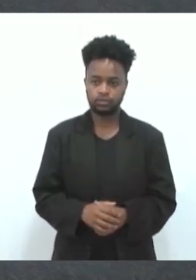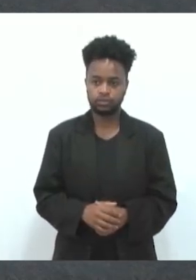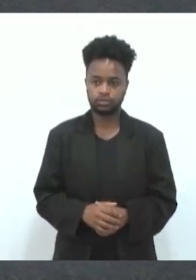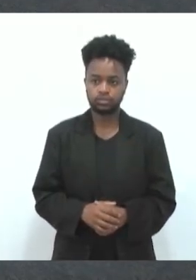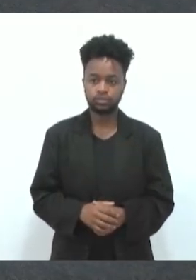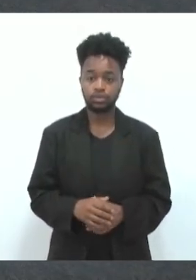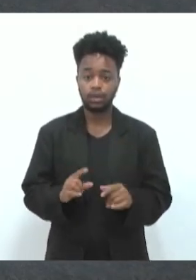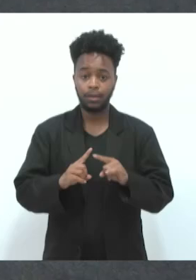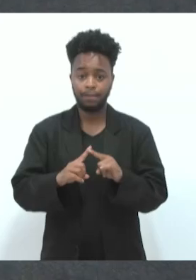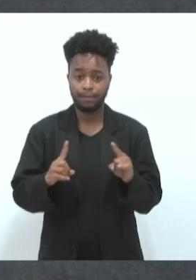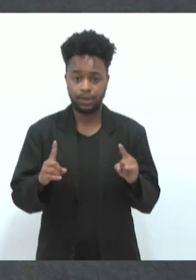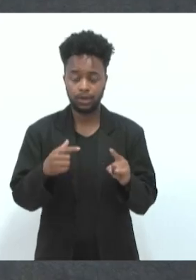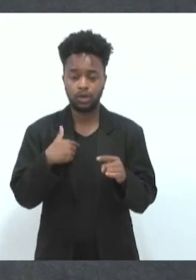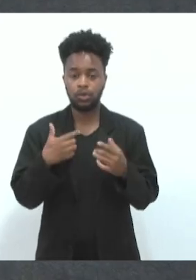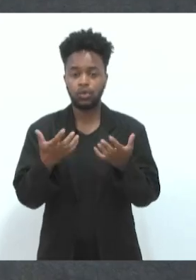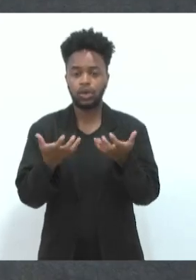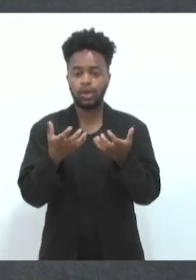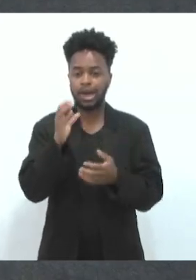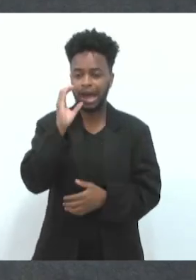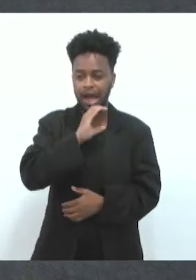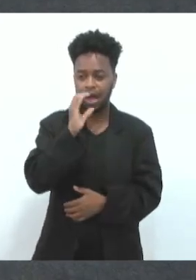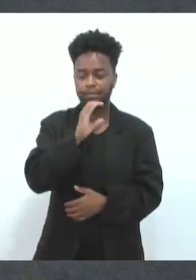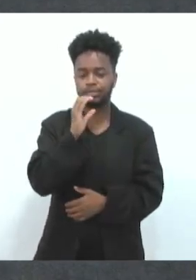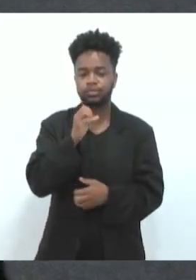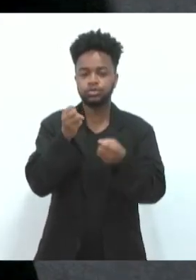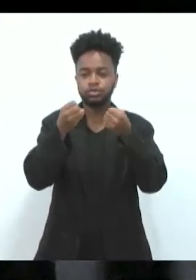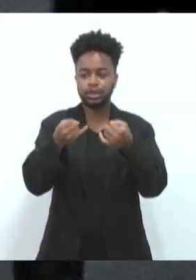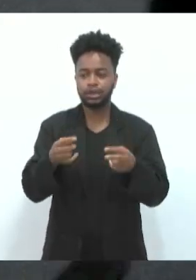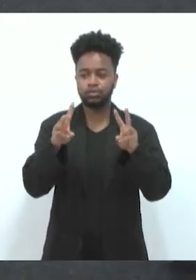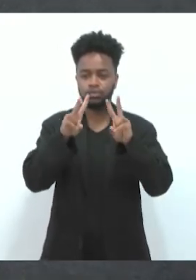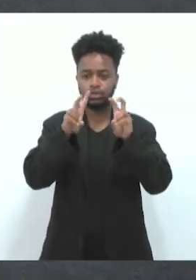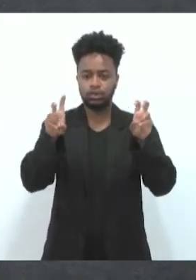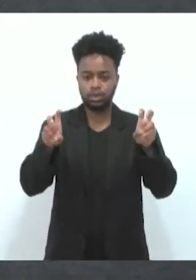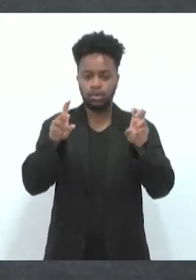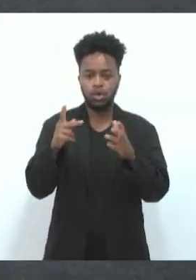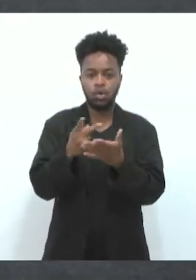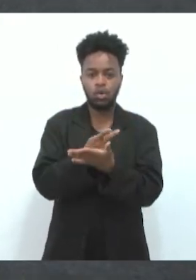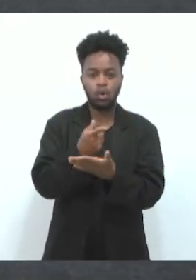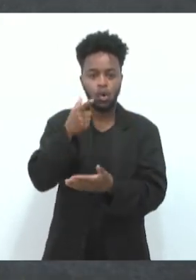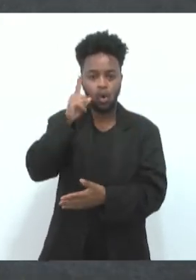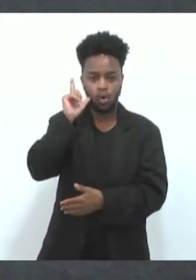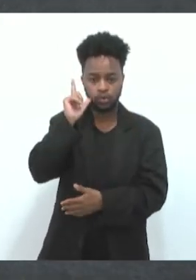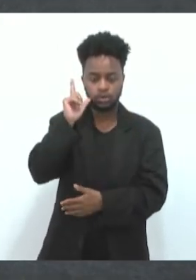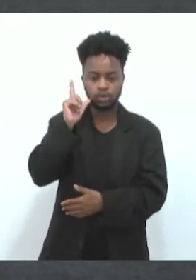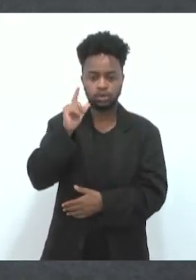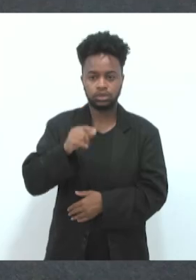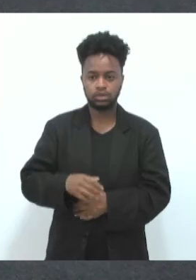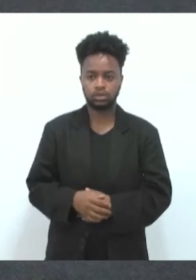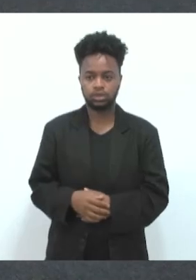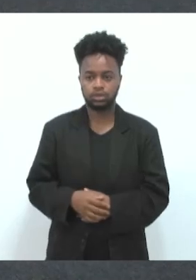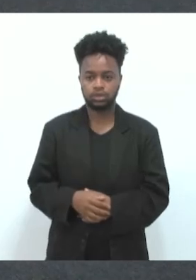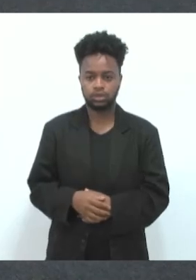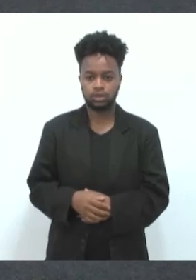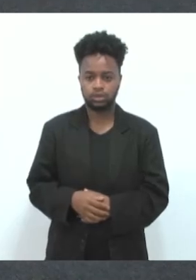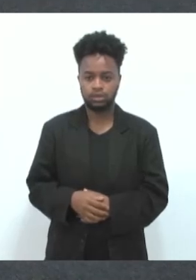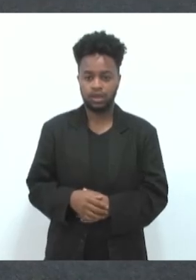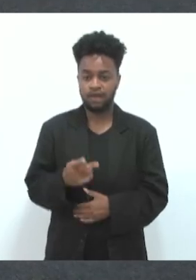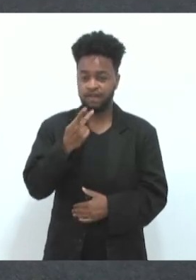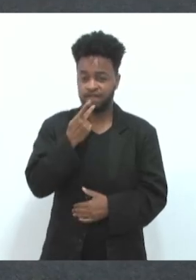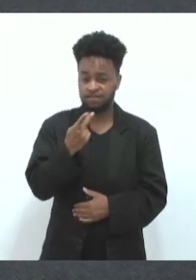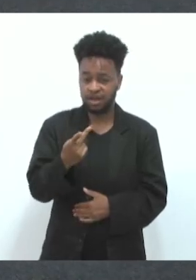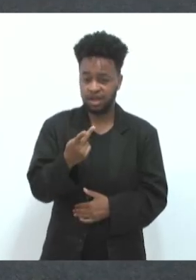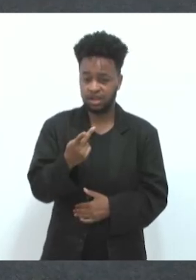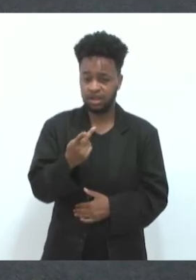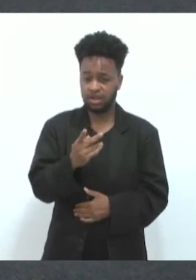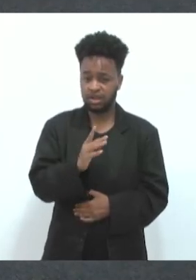mas rapidamente para falar da questão ontem, da fala, não vou nem dizer desastrosa, mas